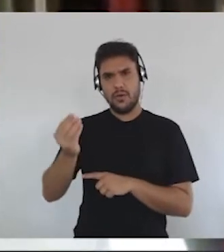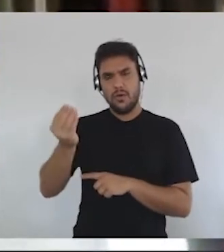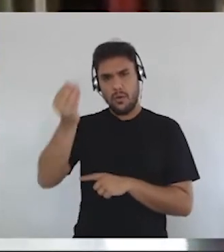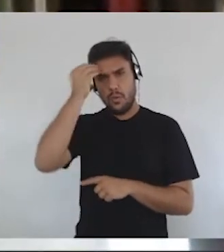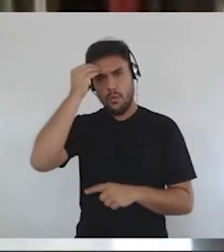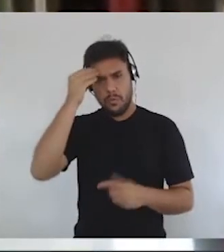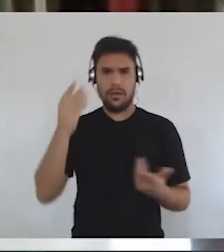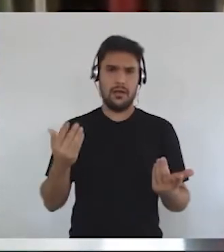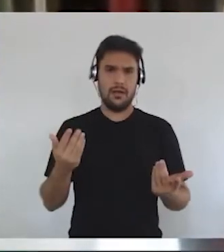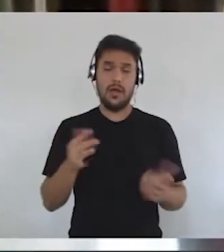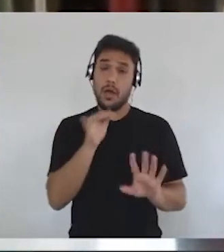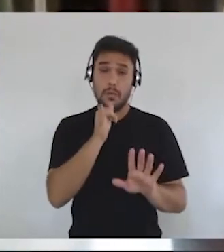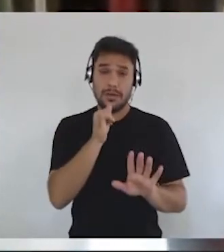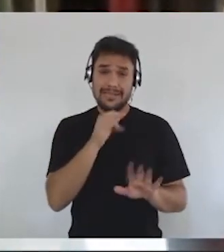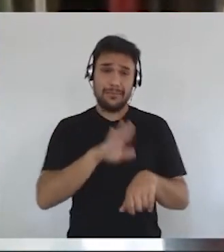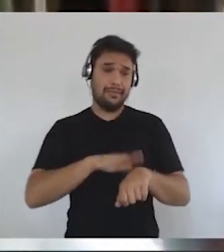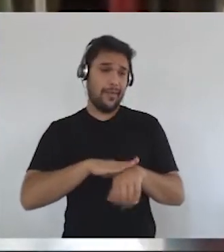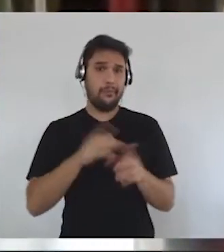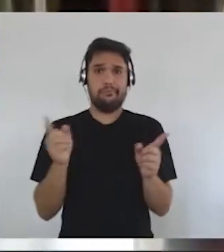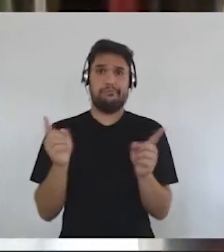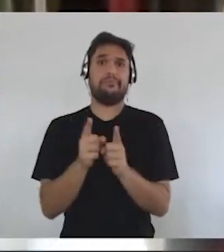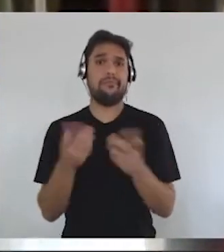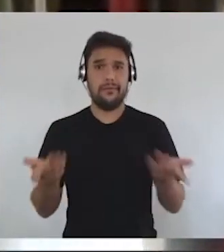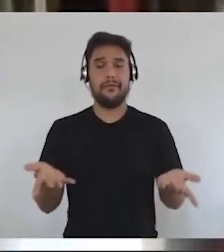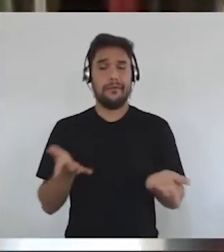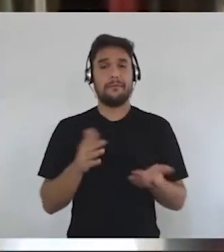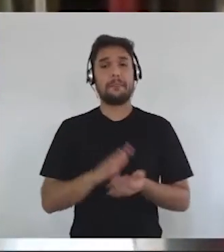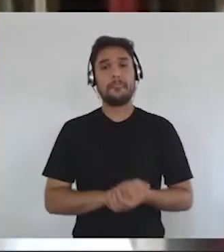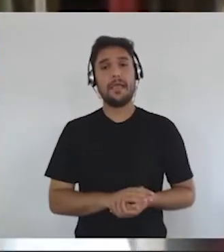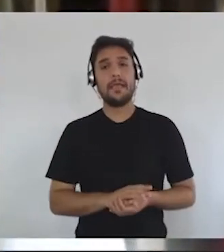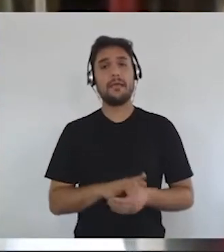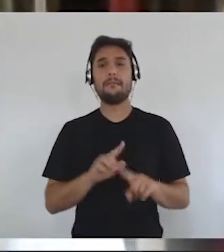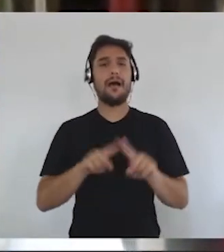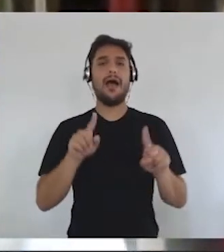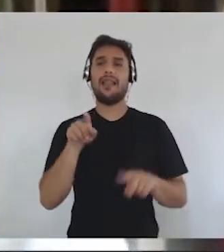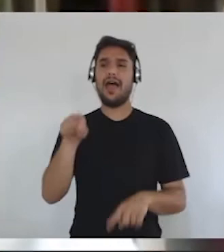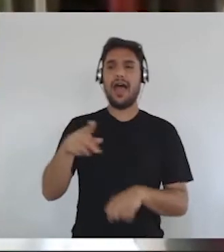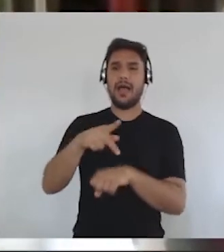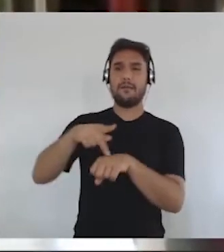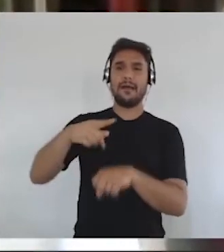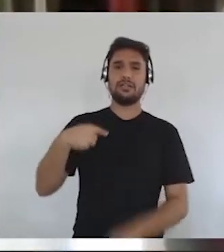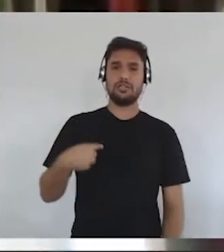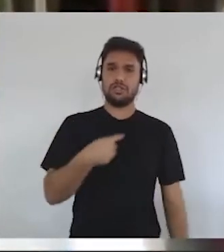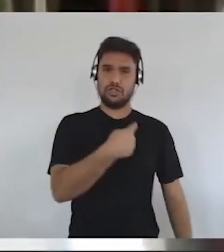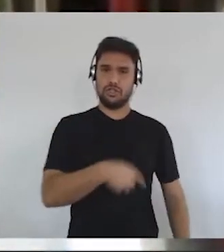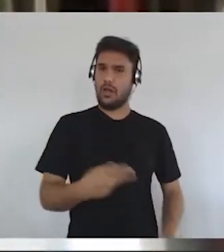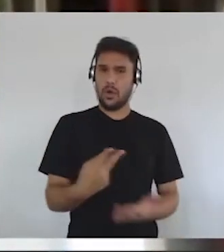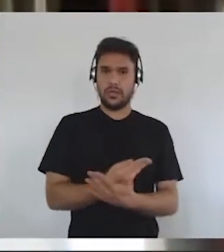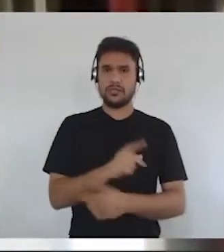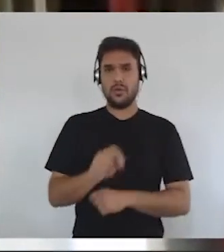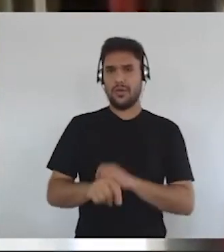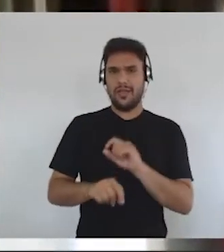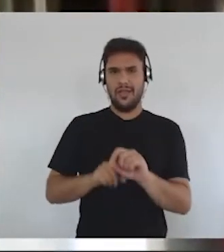internacional. Rapidamente, o tempo é muito curto aqui. O que aconteceu com a China? A China não é um monstro, não é um